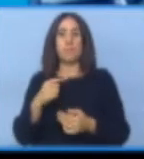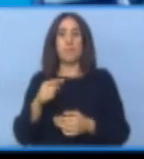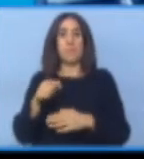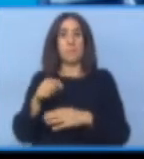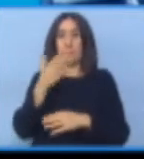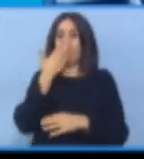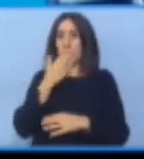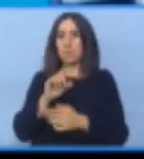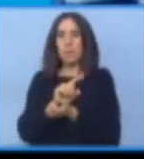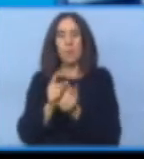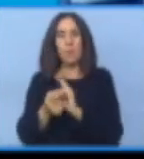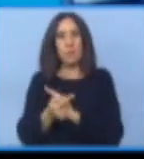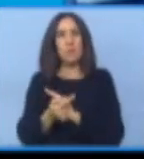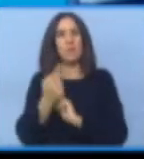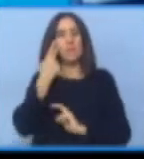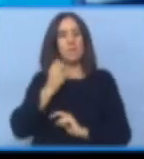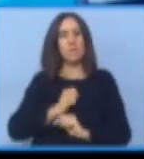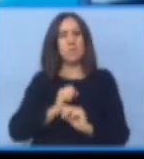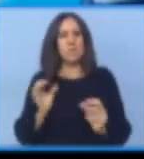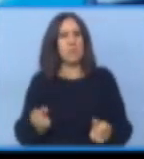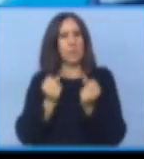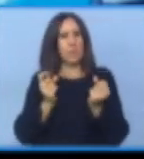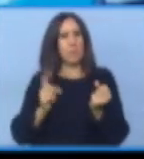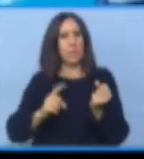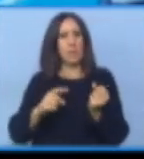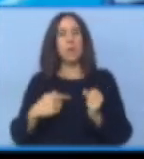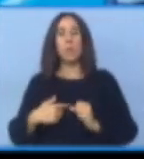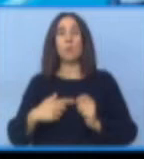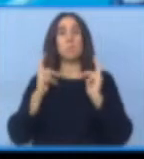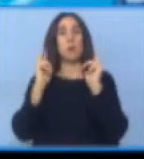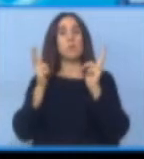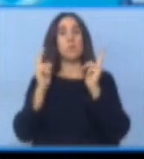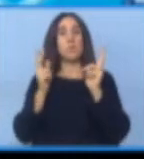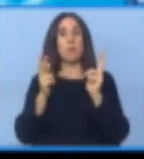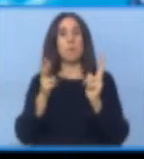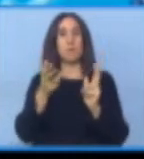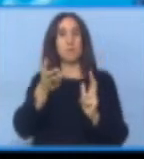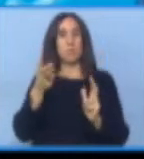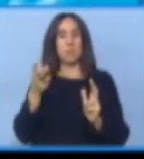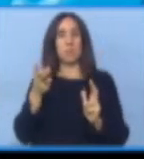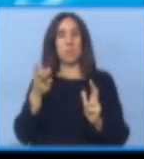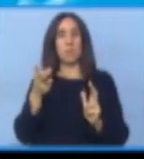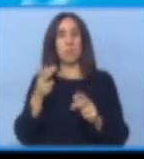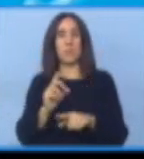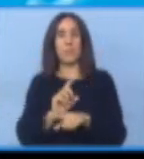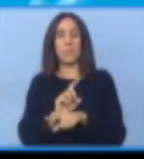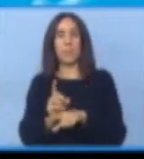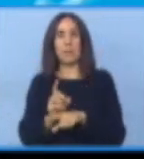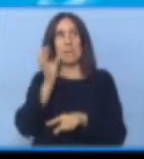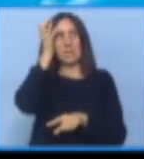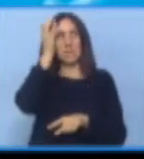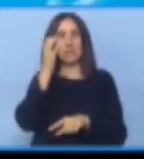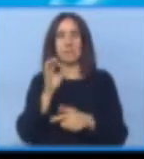fazer parecer, me tem salvo muitas vezes a vida. Já seguia na autoestrada a velocidades acima daquilo que era inteligente